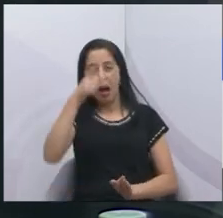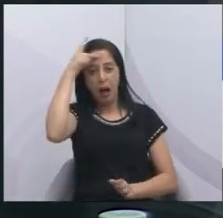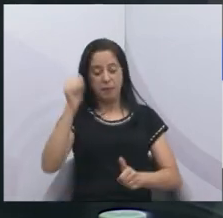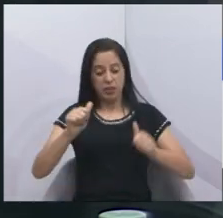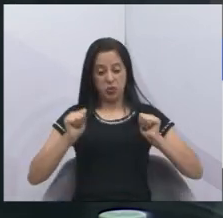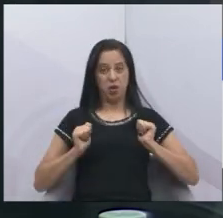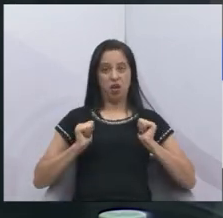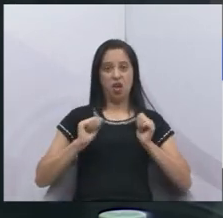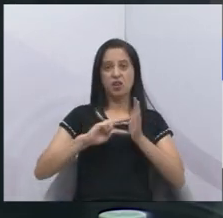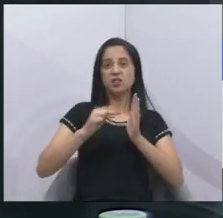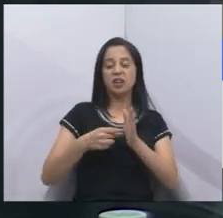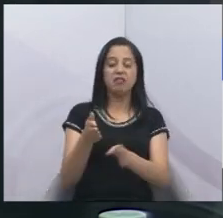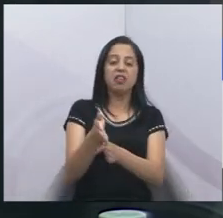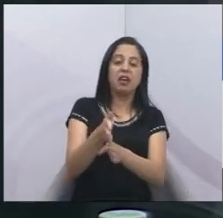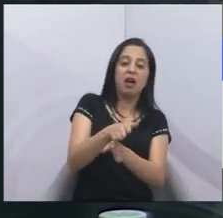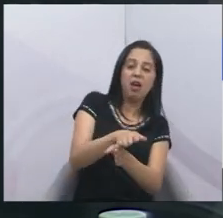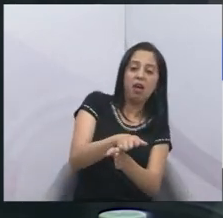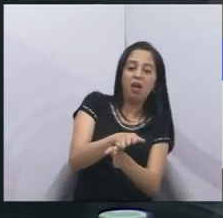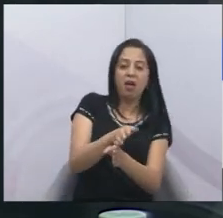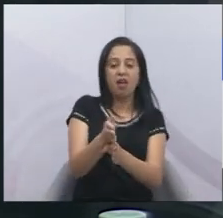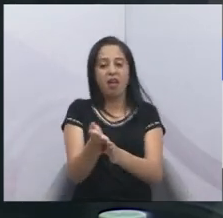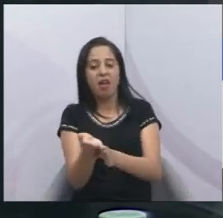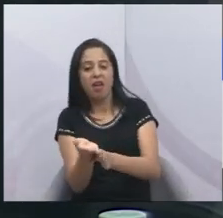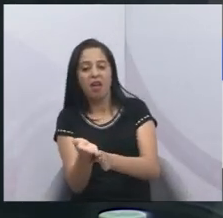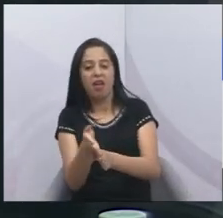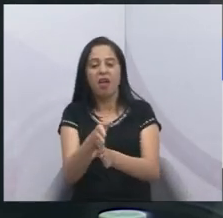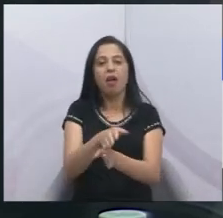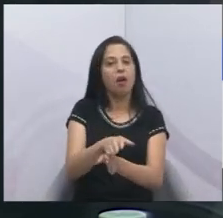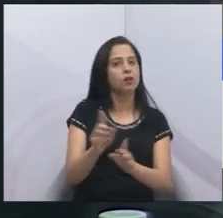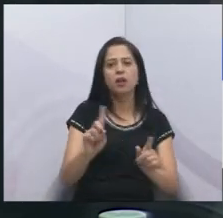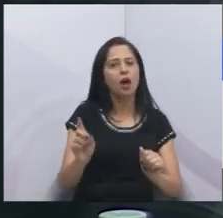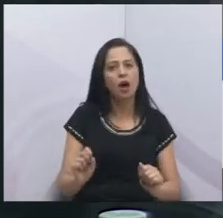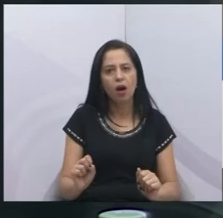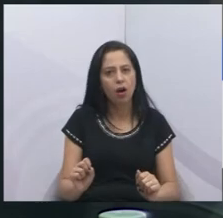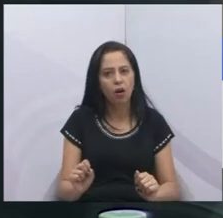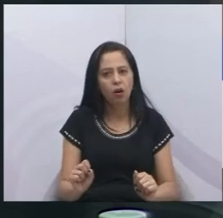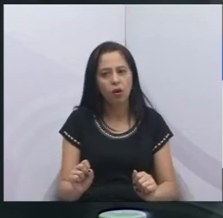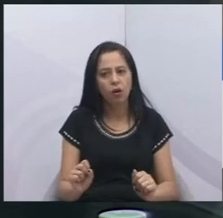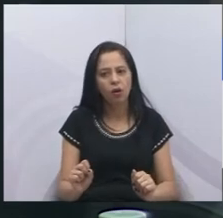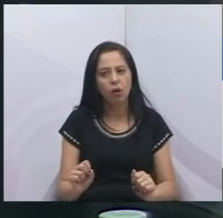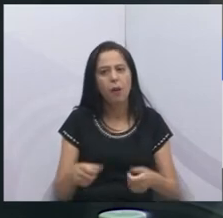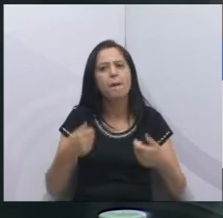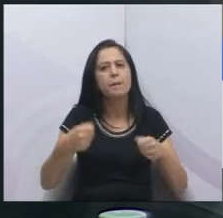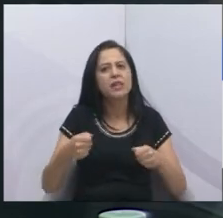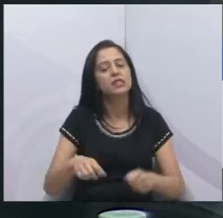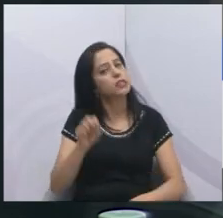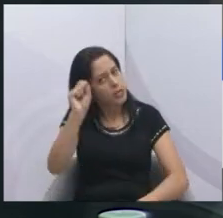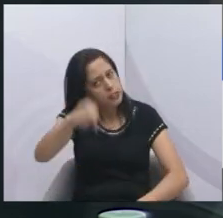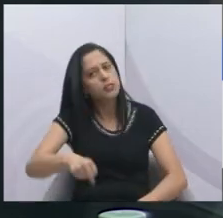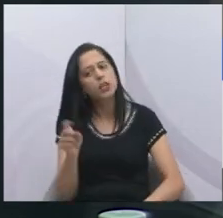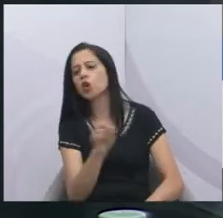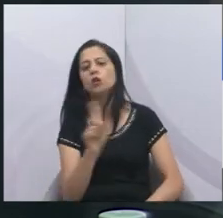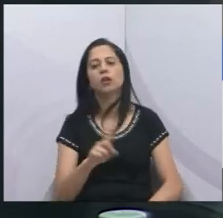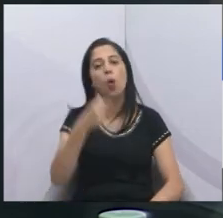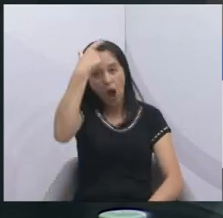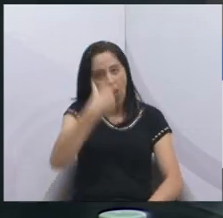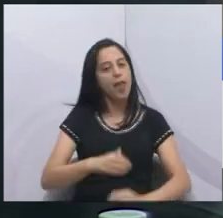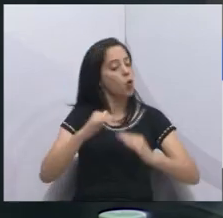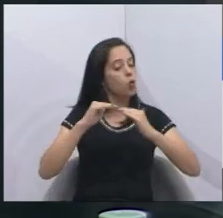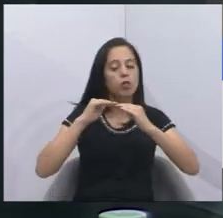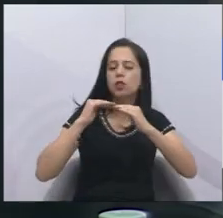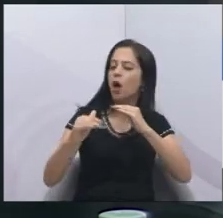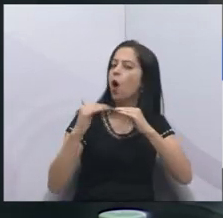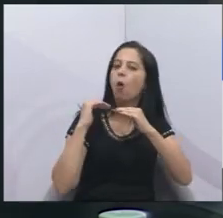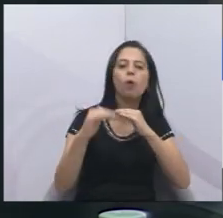projeto. Então, eu acho que temos, sim, a honra de dizer assim, que nem tudo está perdido, nem tudo está perdido. Eu sou contra esse